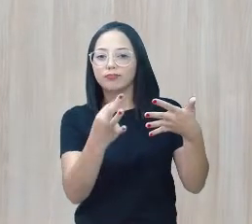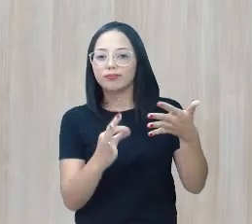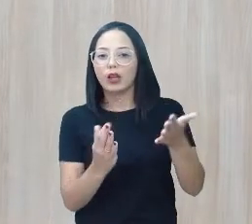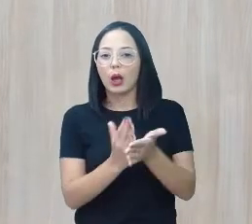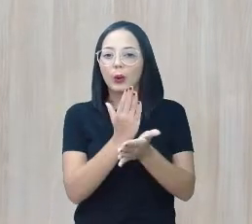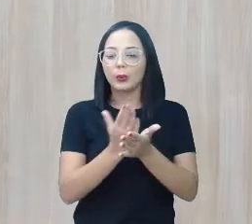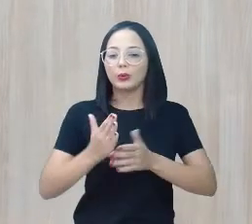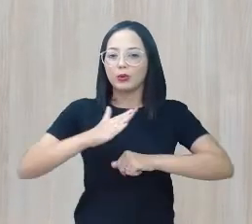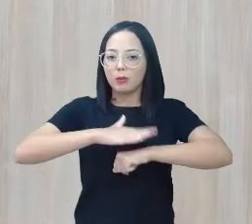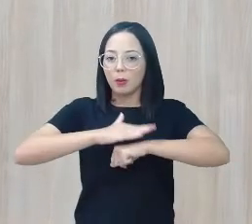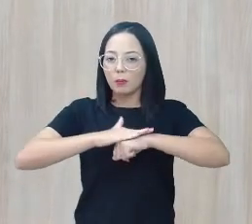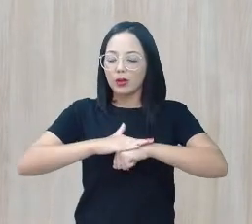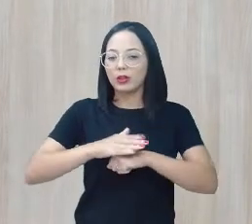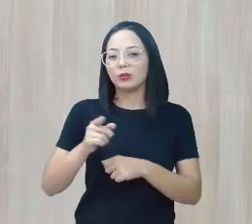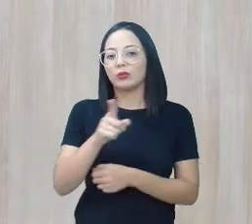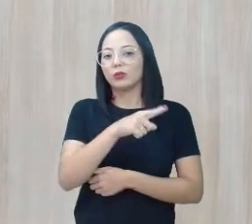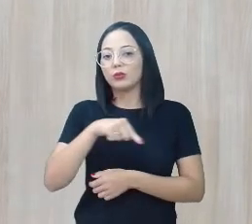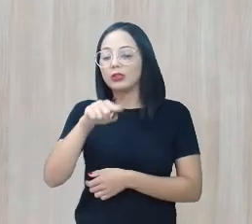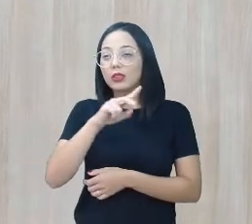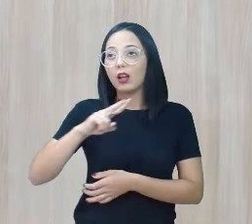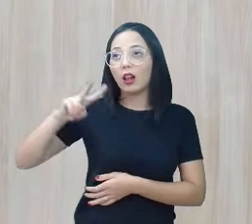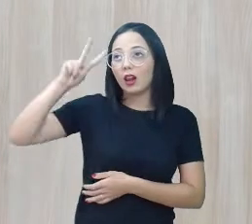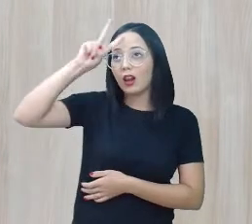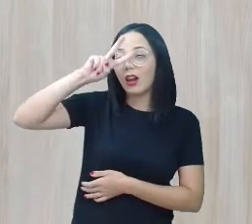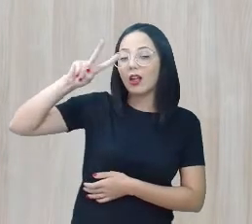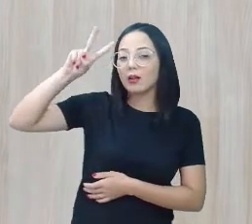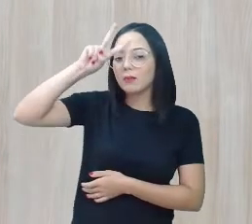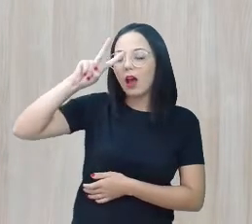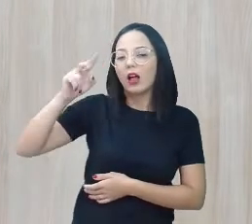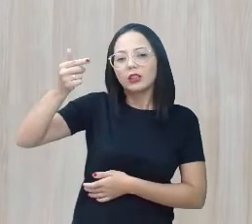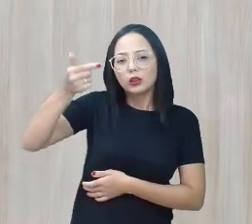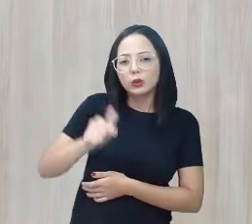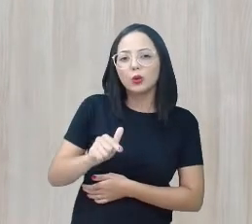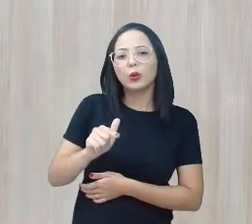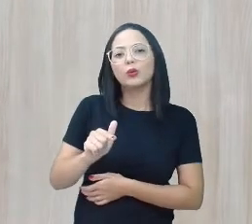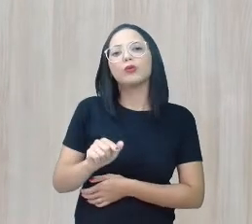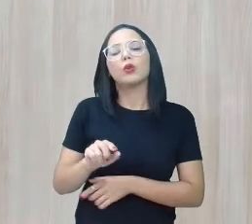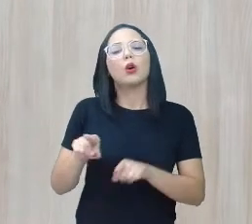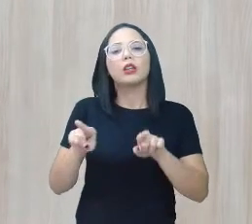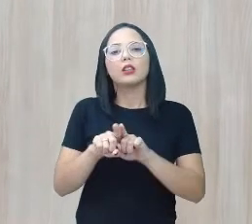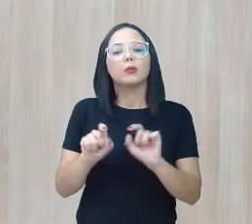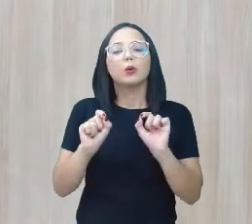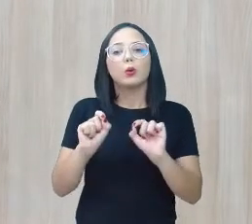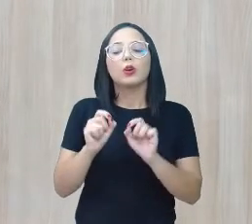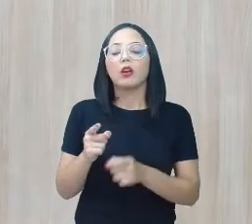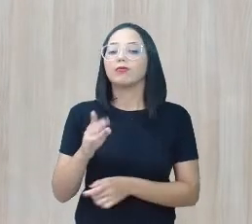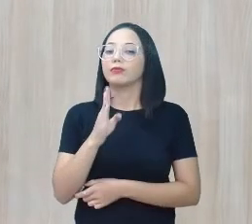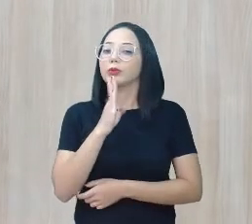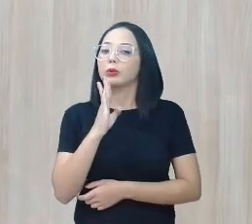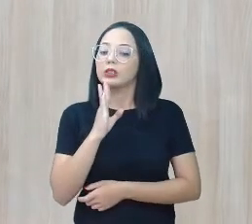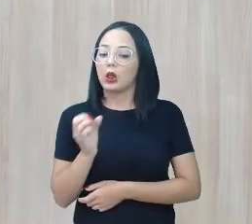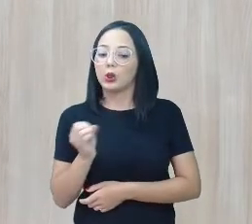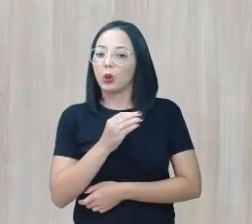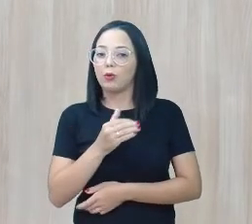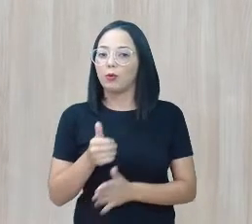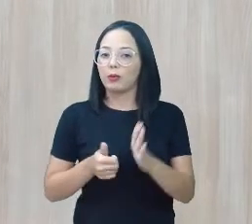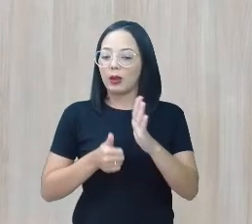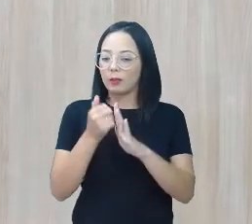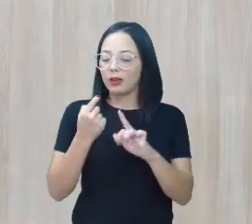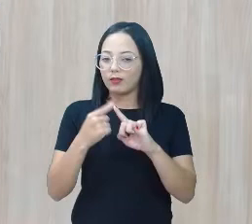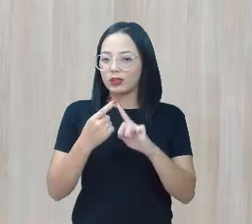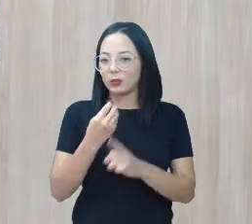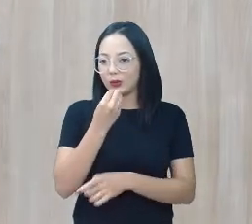momentos desse, você vai lembrar, relembrar ou de repente conhecer pela primeira